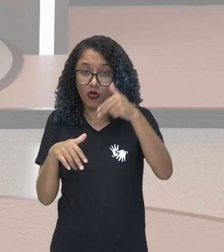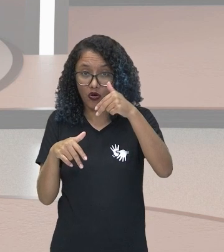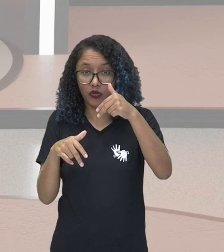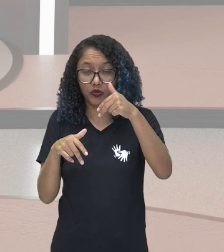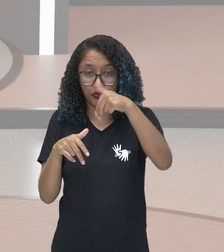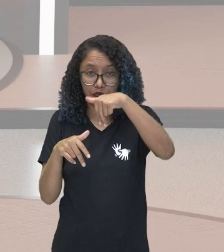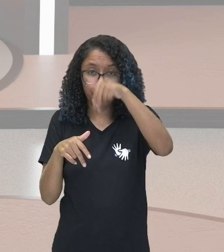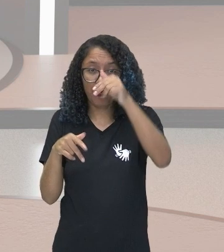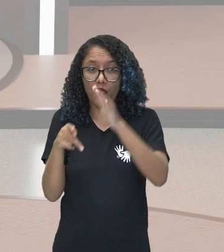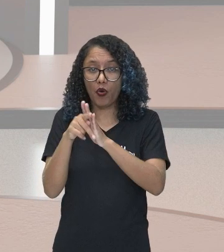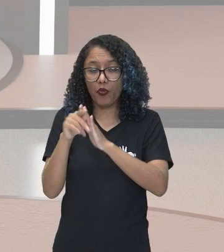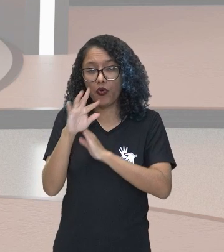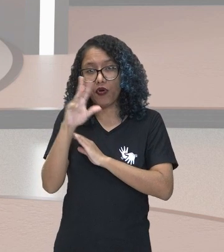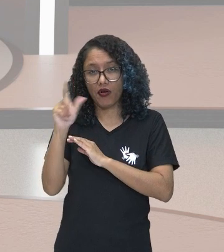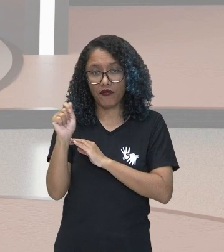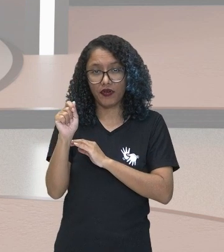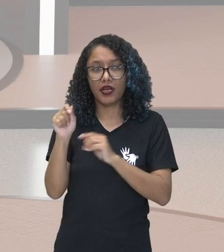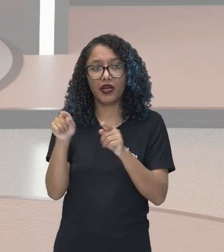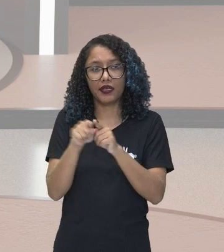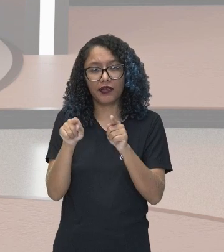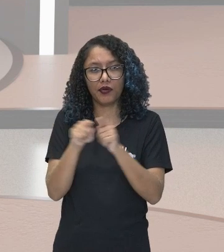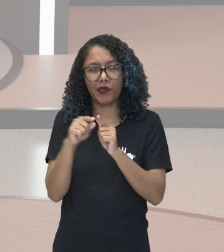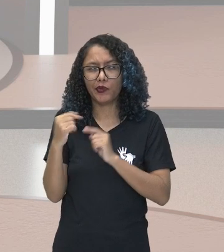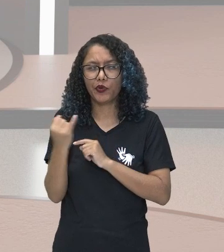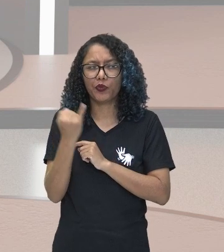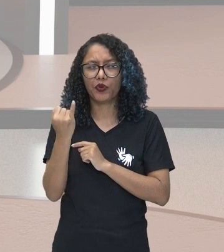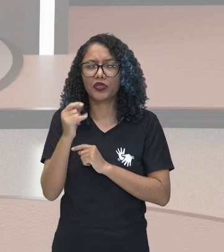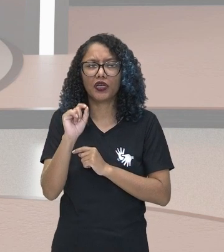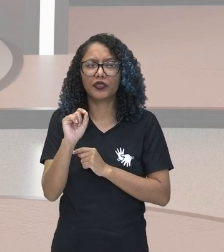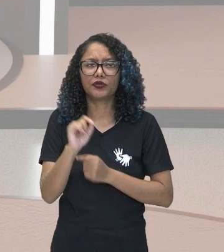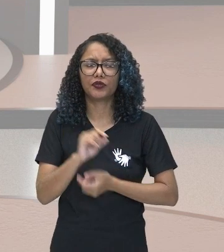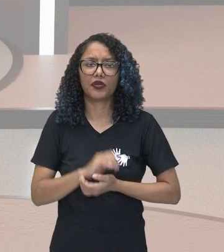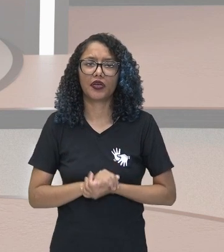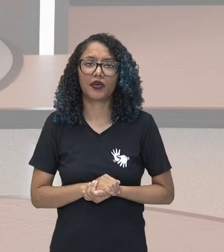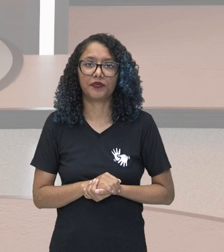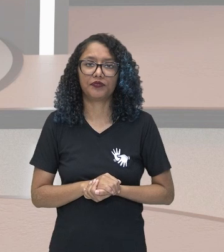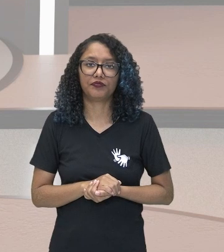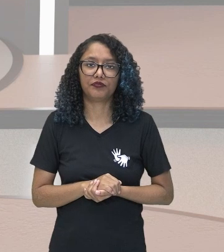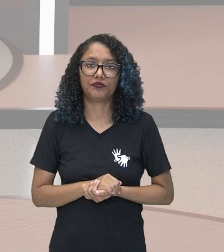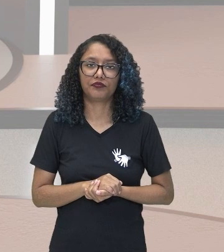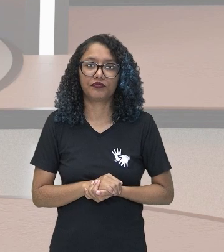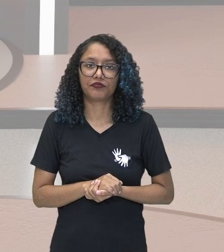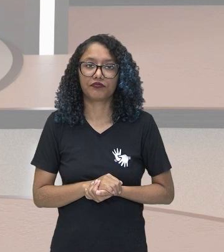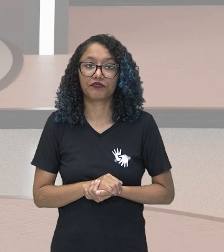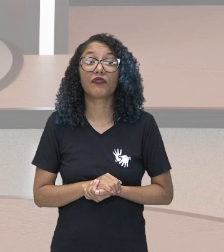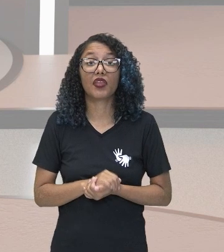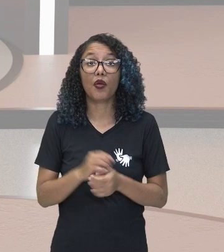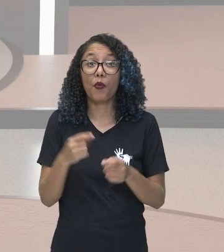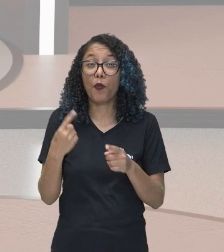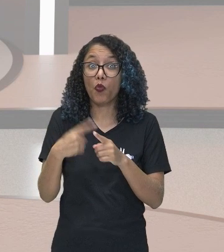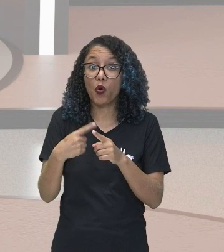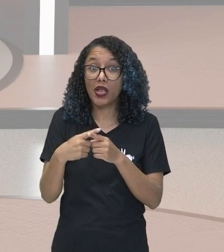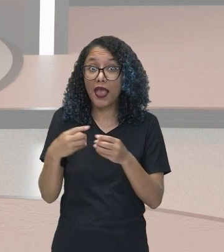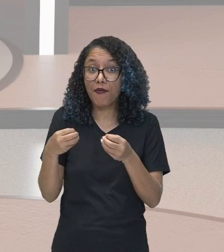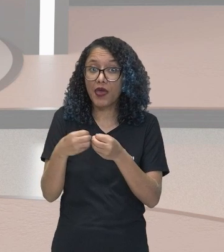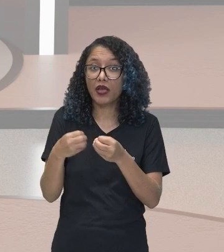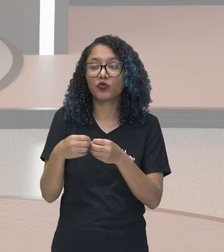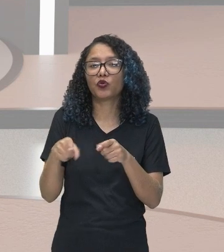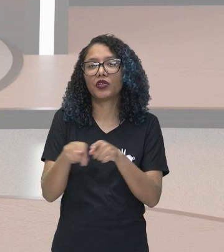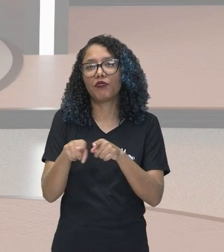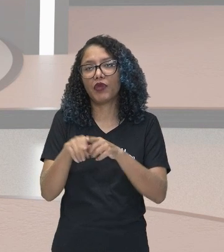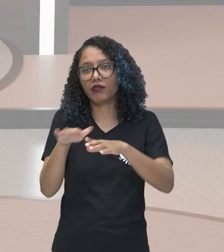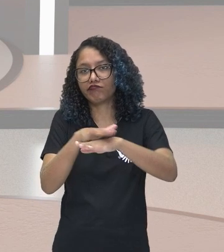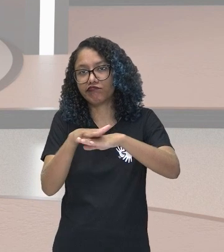região aí que também é muito importante, principalmente aí por conta da Península Arábica, que vai ter